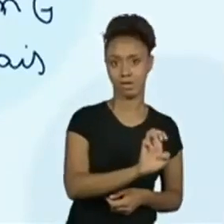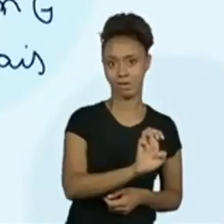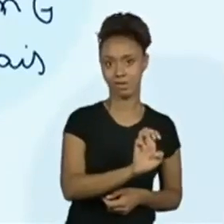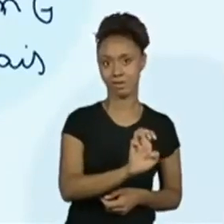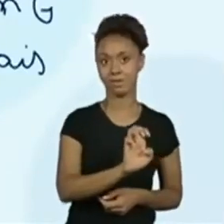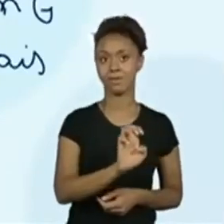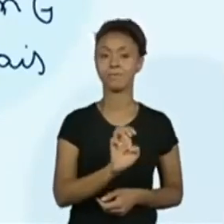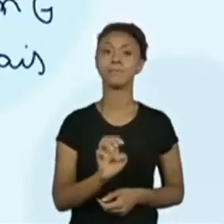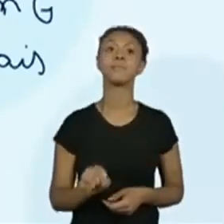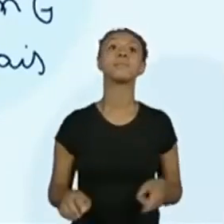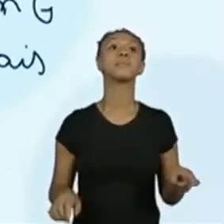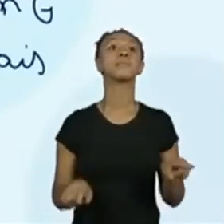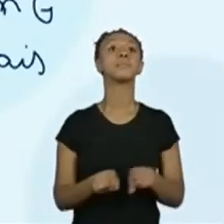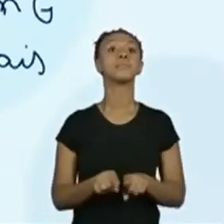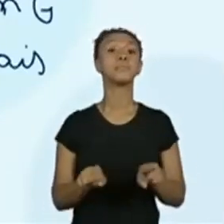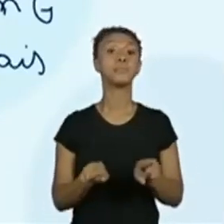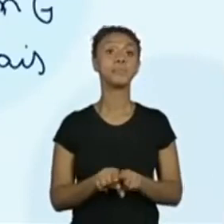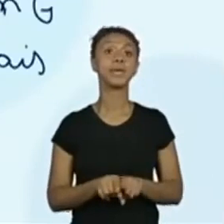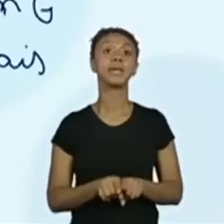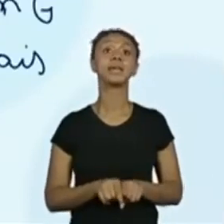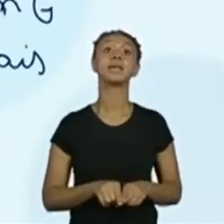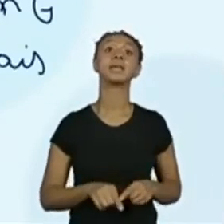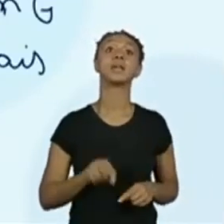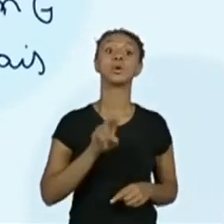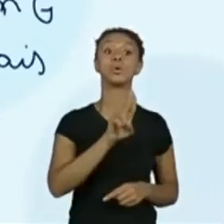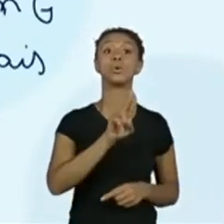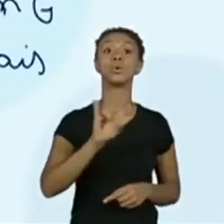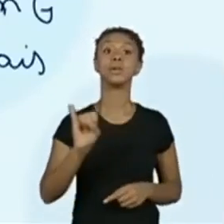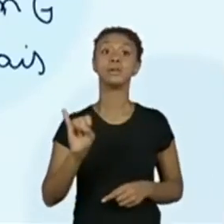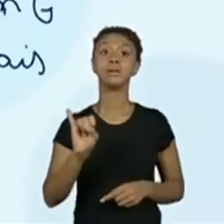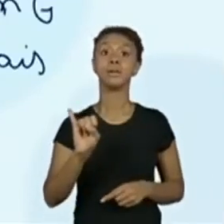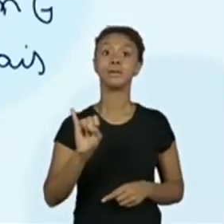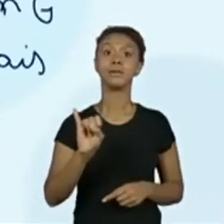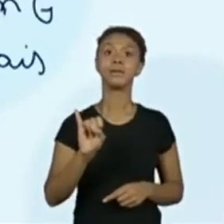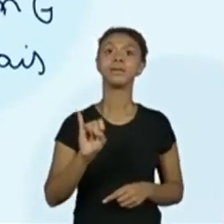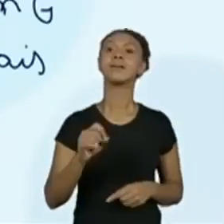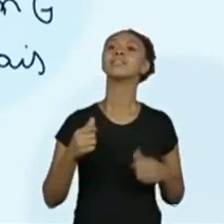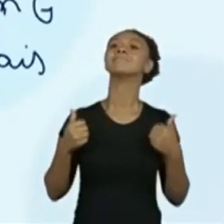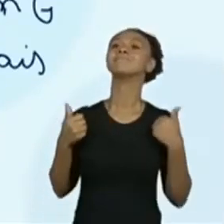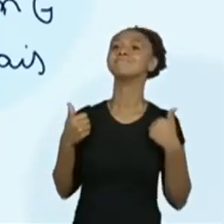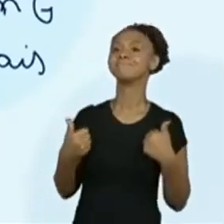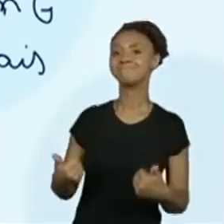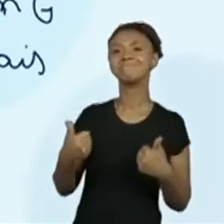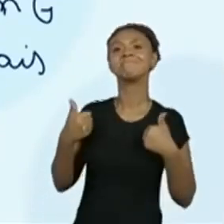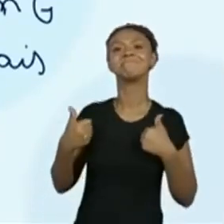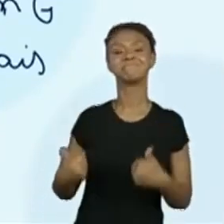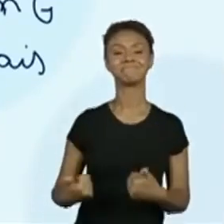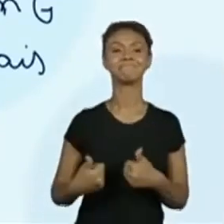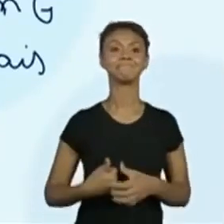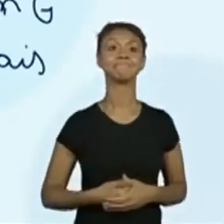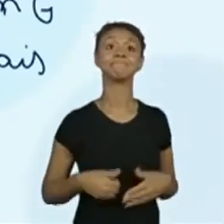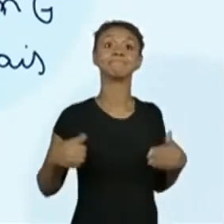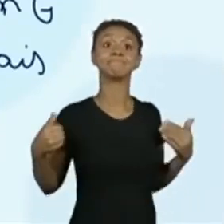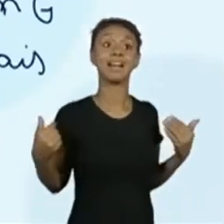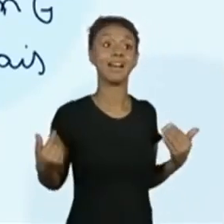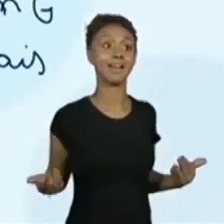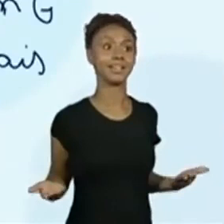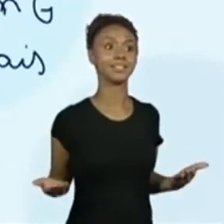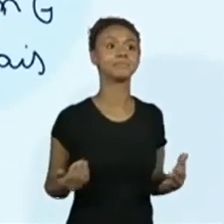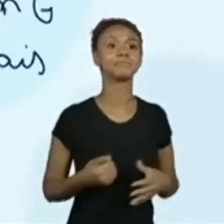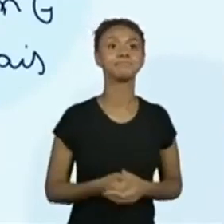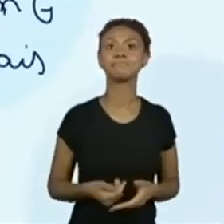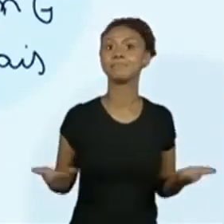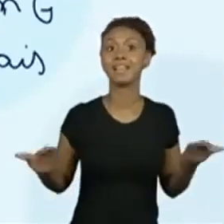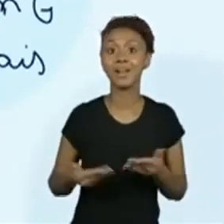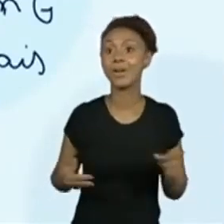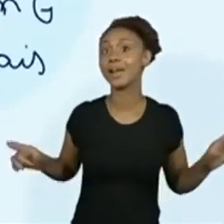Isso. E. U. I. No conseguir. Isso. Muito bem. Aí, gente,